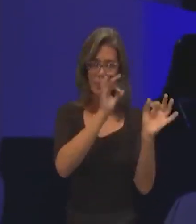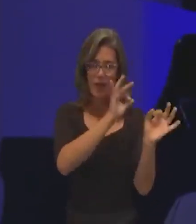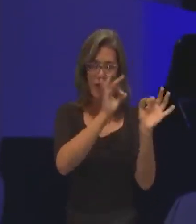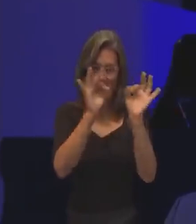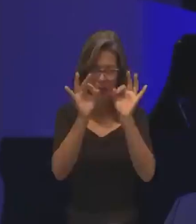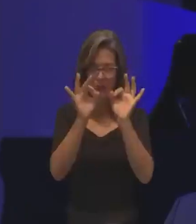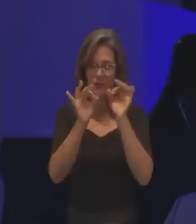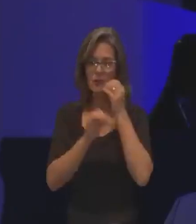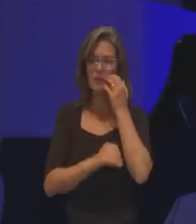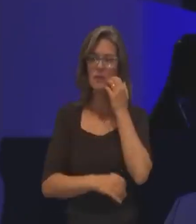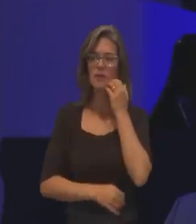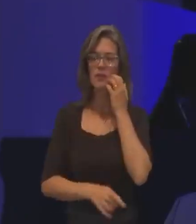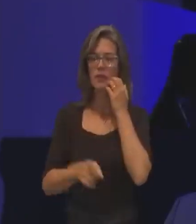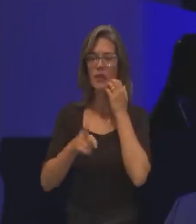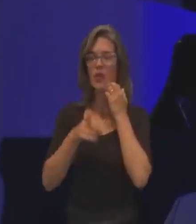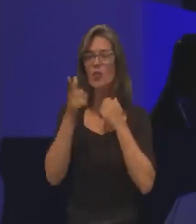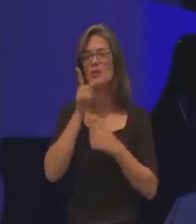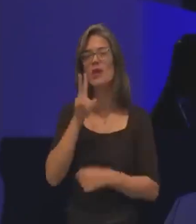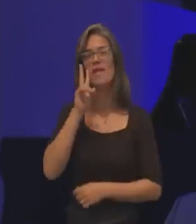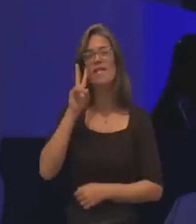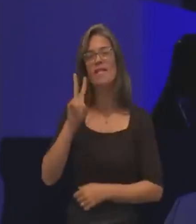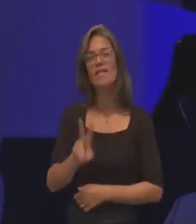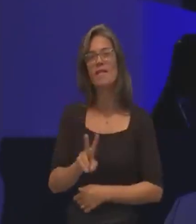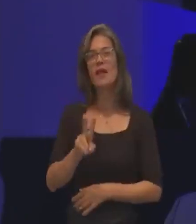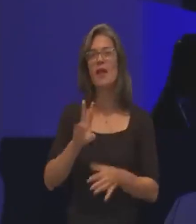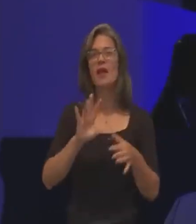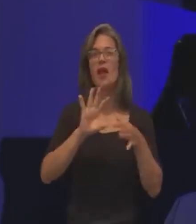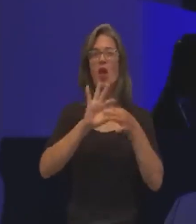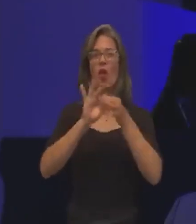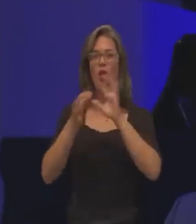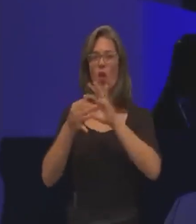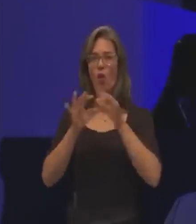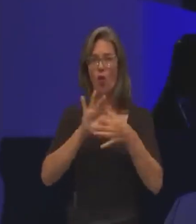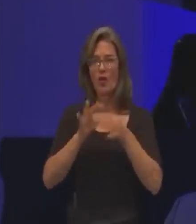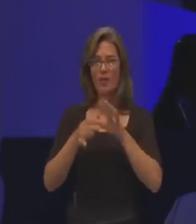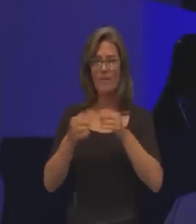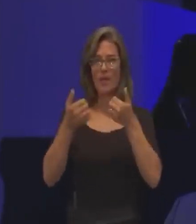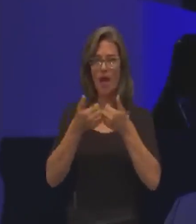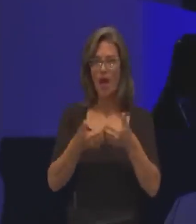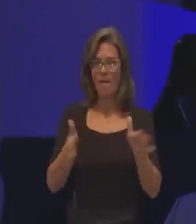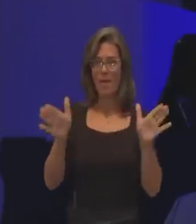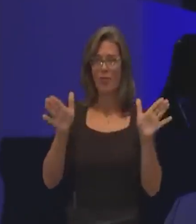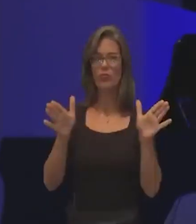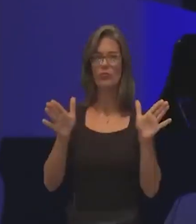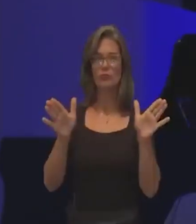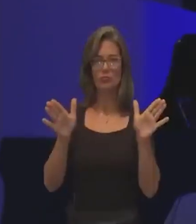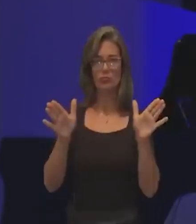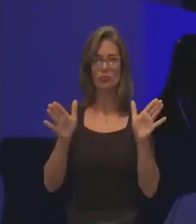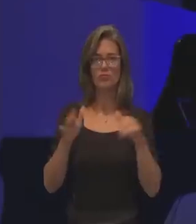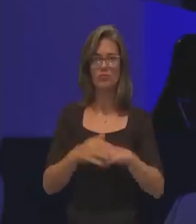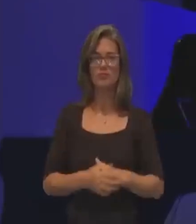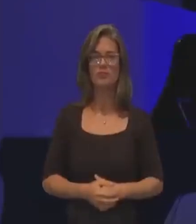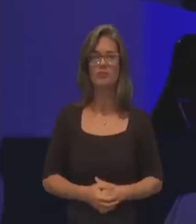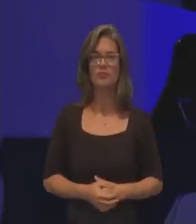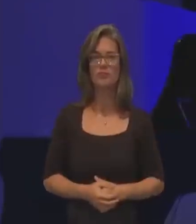a abertura das Olimpíadas 2024.